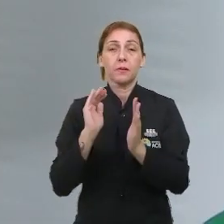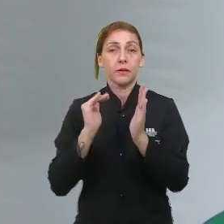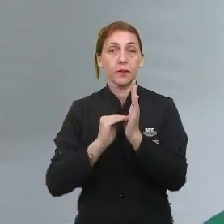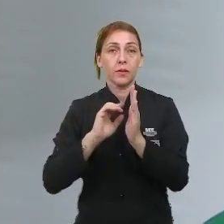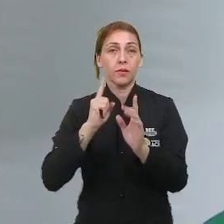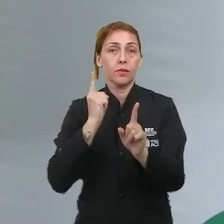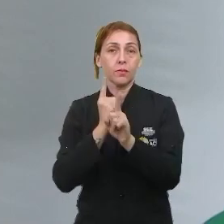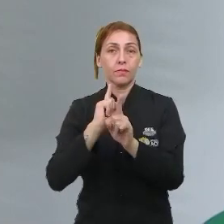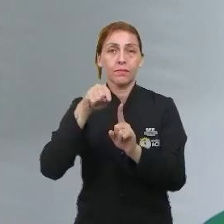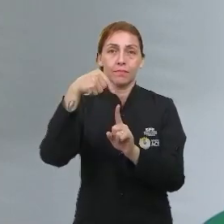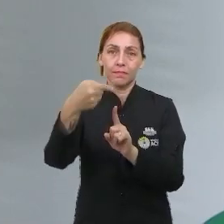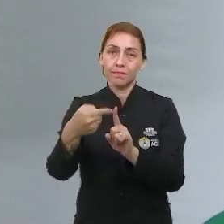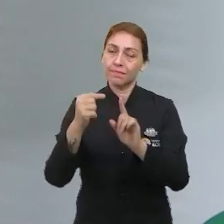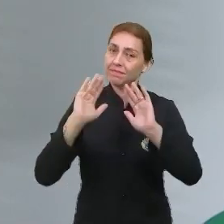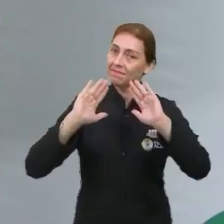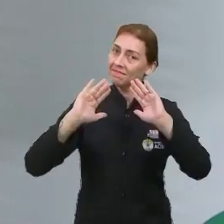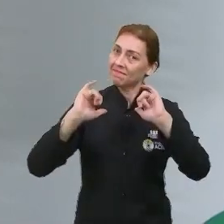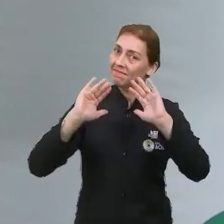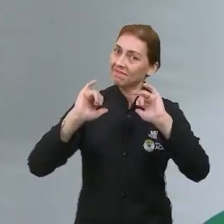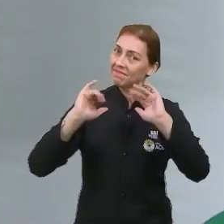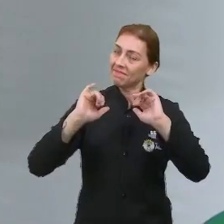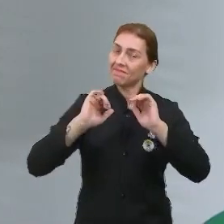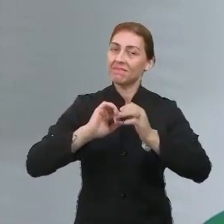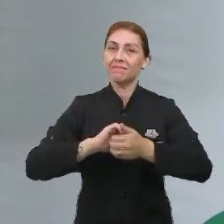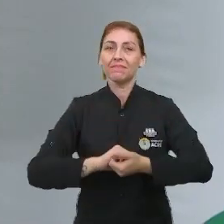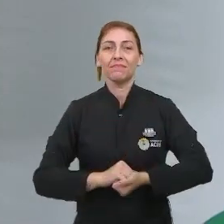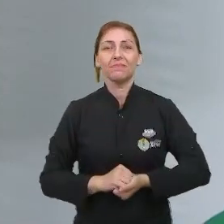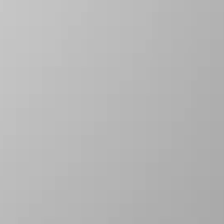Até o nosso próximo encontro. Tchau!